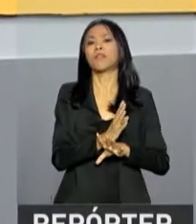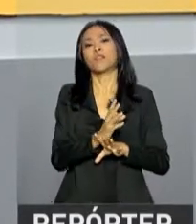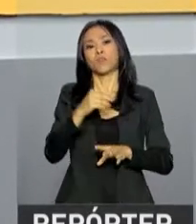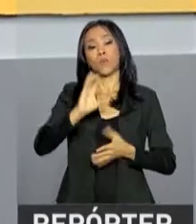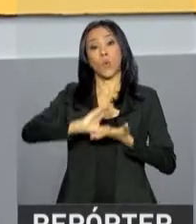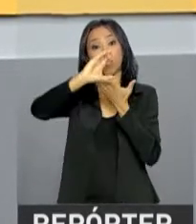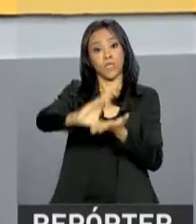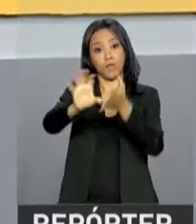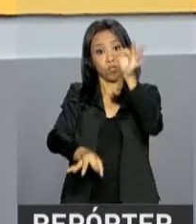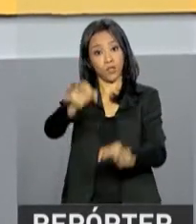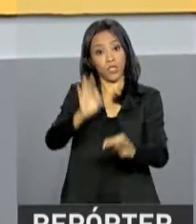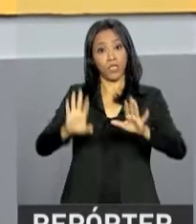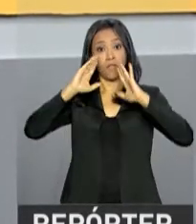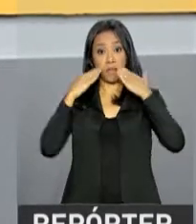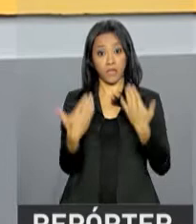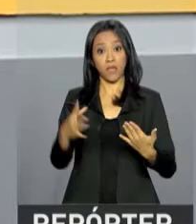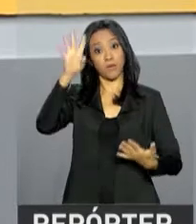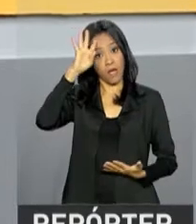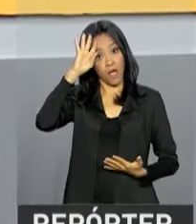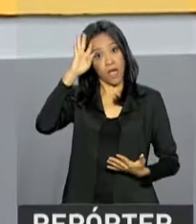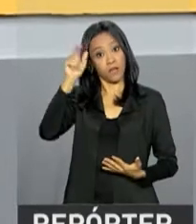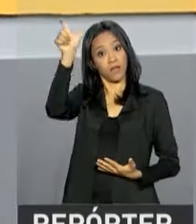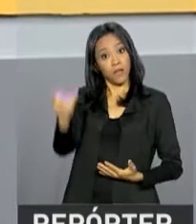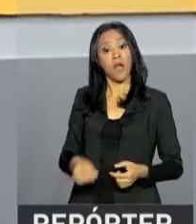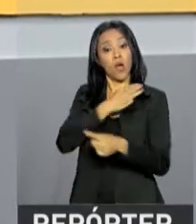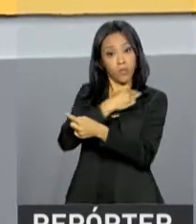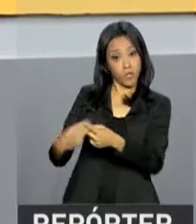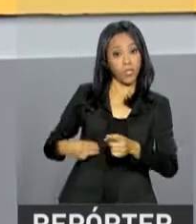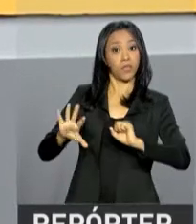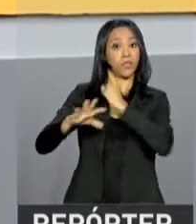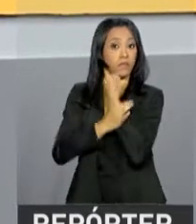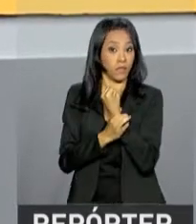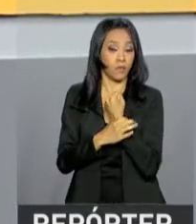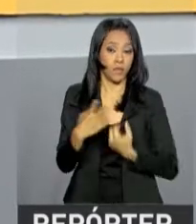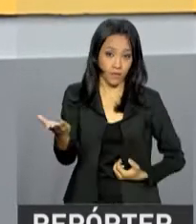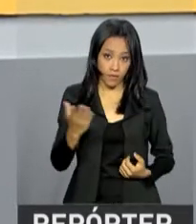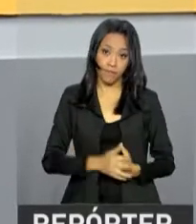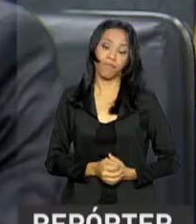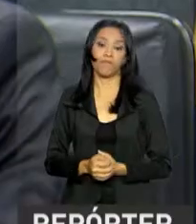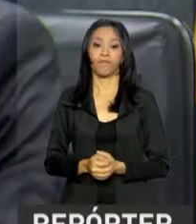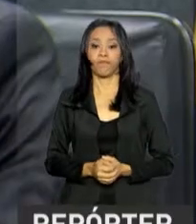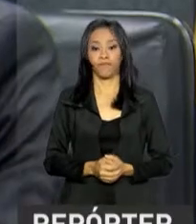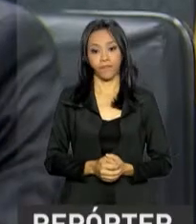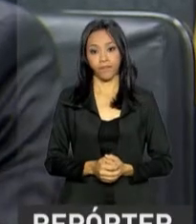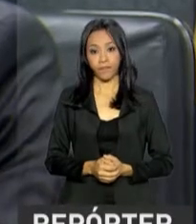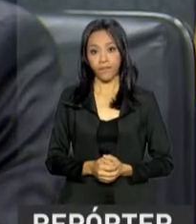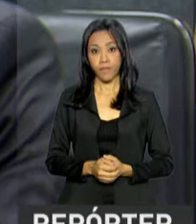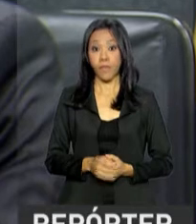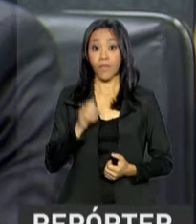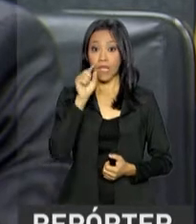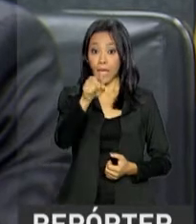e foi apresentado nesta quarta feira ao ministro extraordinário da segurança pública ao jungmann foi